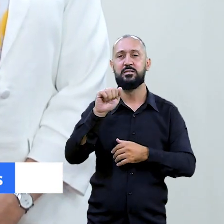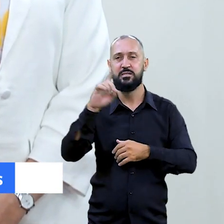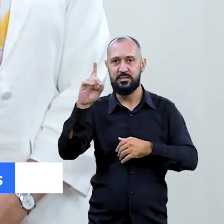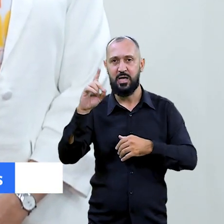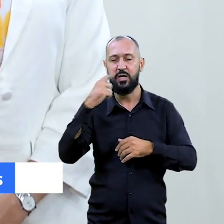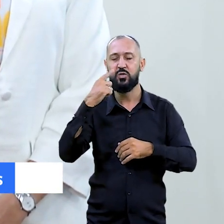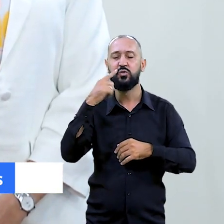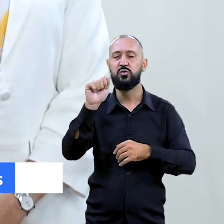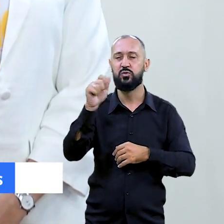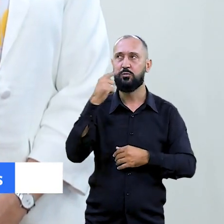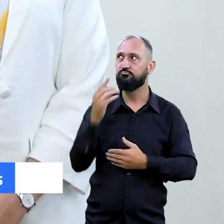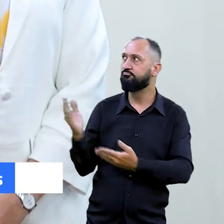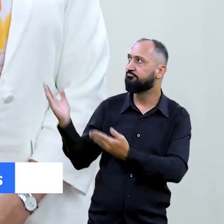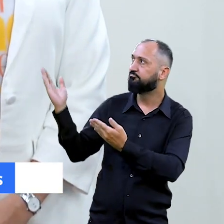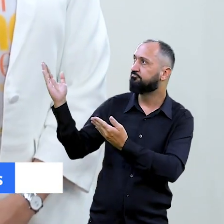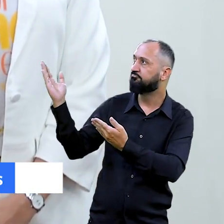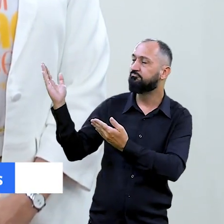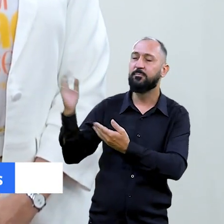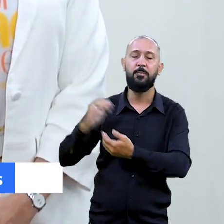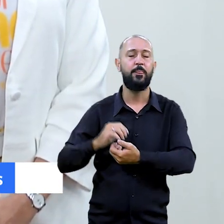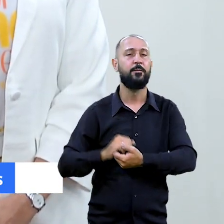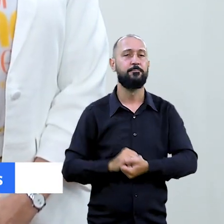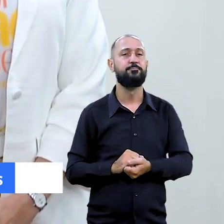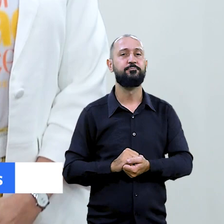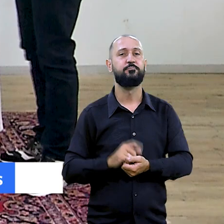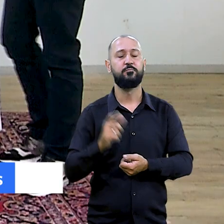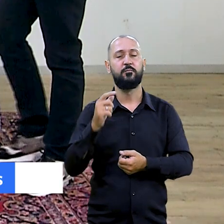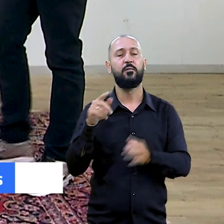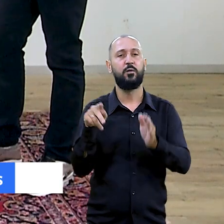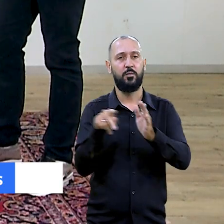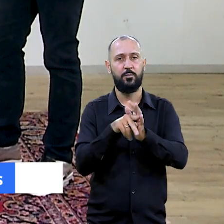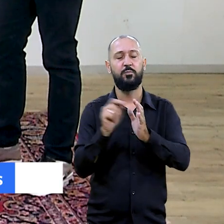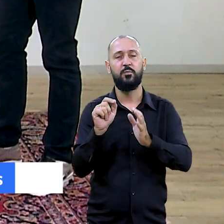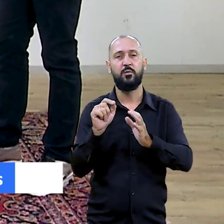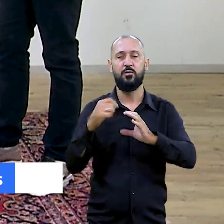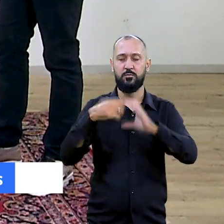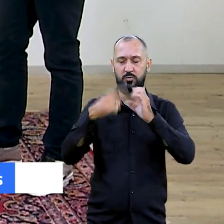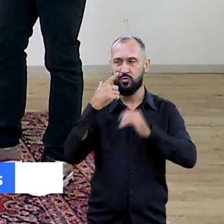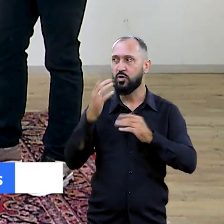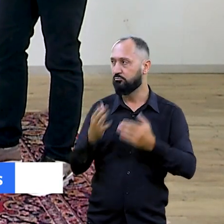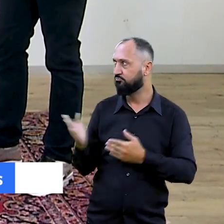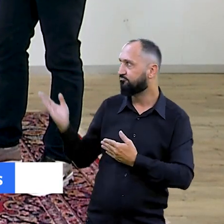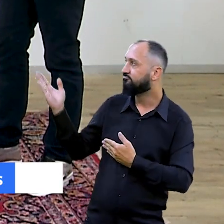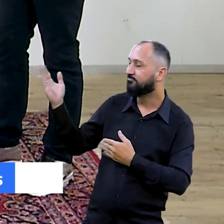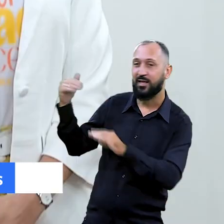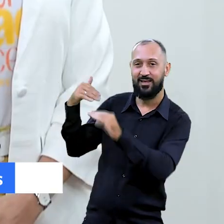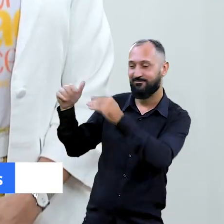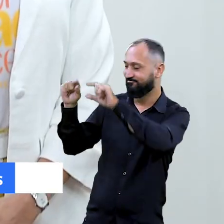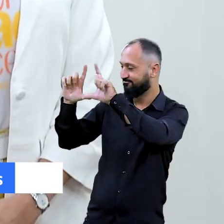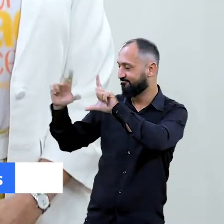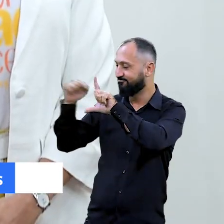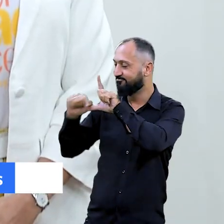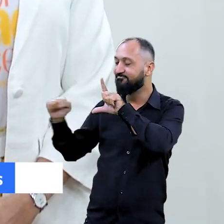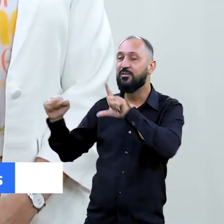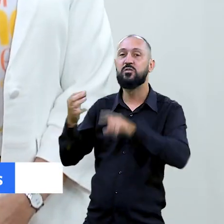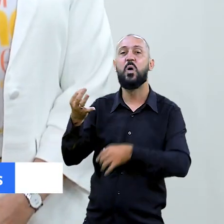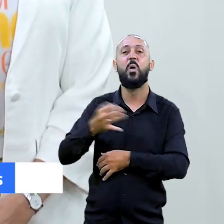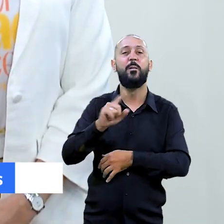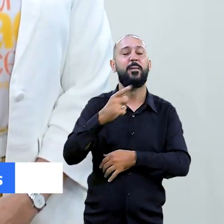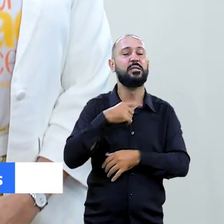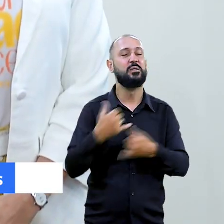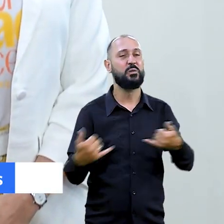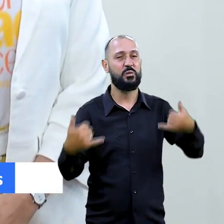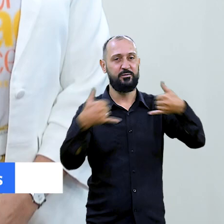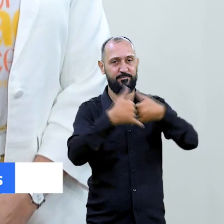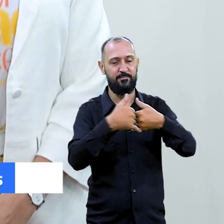@sad.gov.ms é o endereço da nossa... Vai estar passando aqui embaixo do vídeo. Isso, ótimo. Para que possa fazer o contato. E a gente tem uma equipe